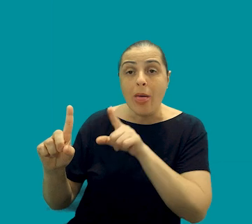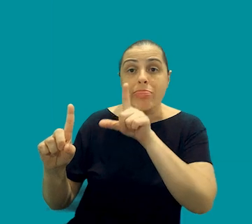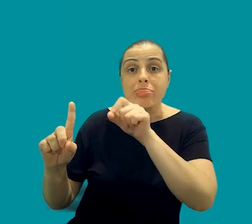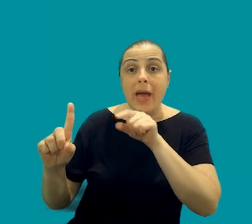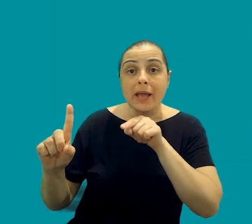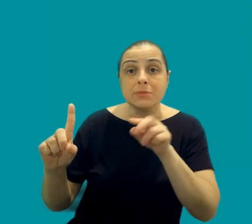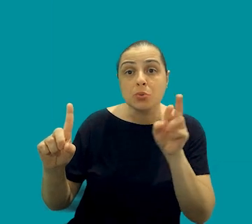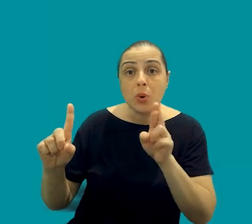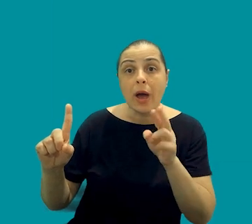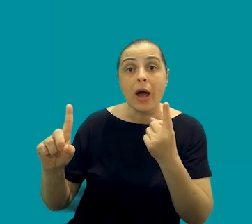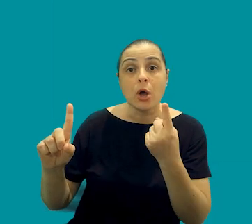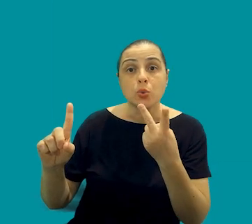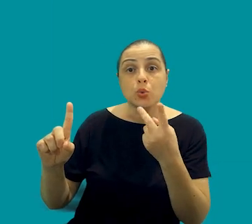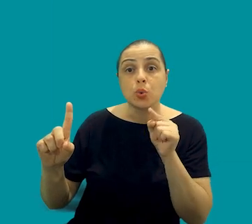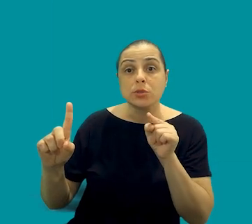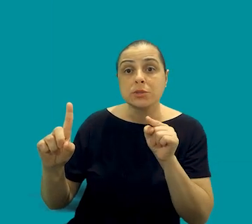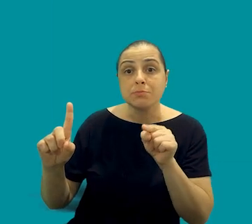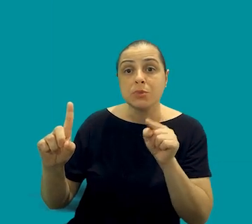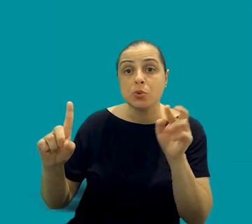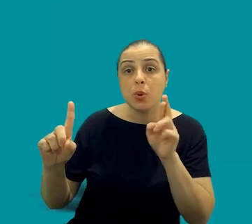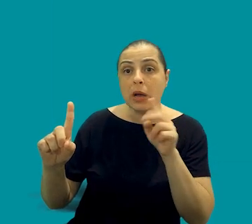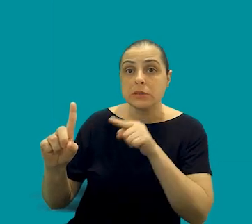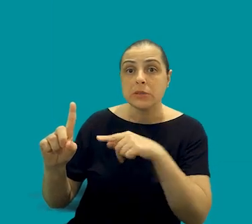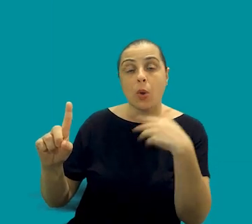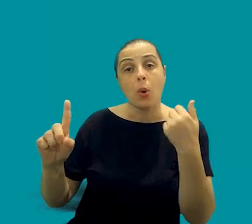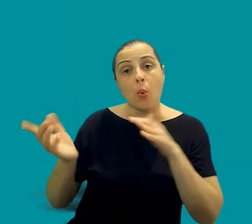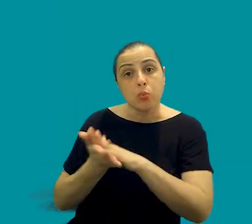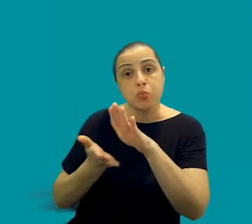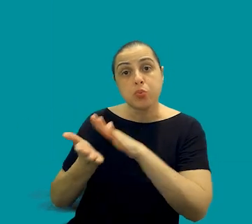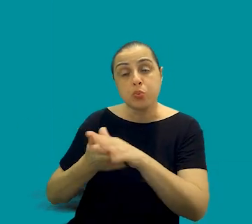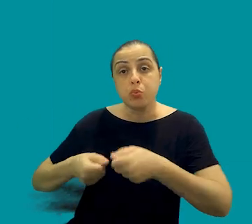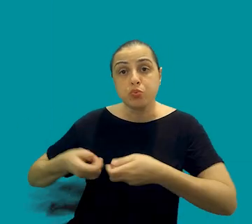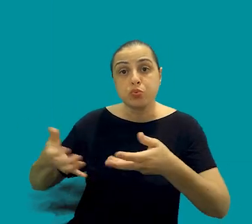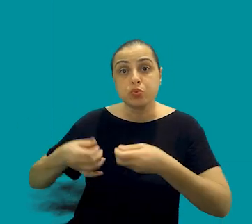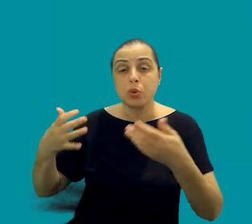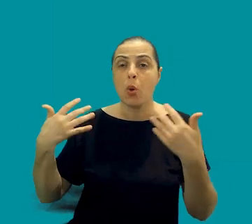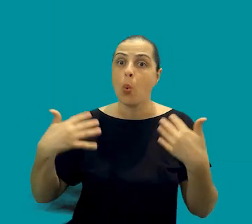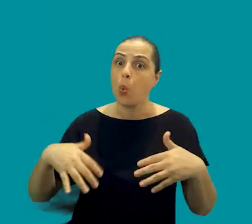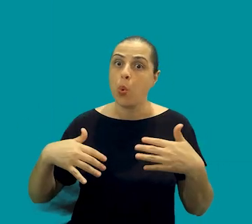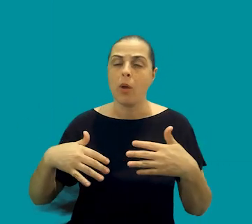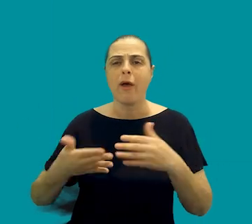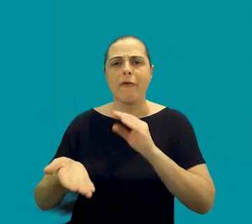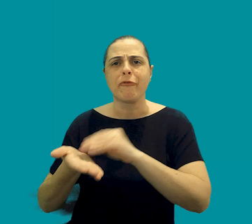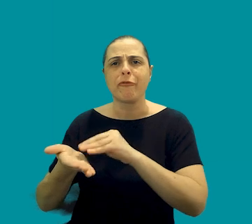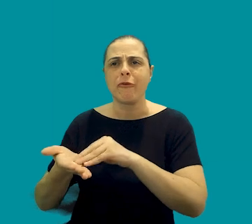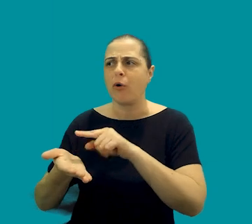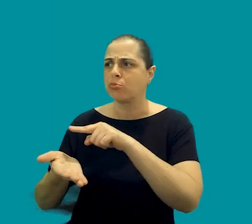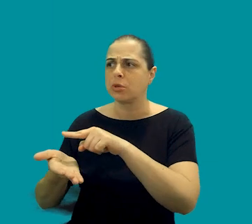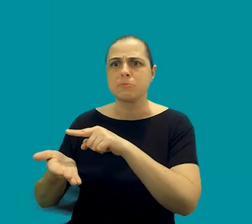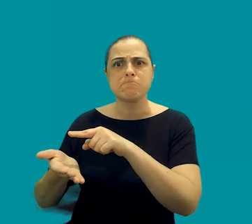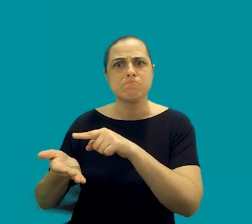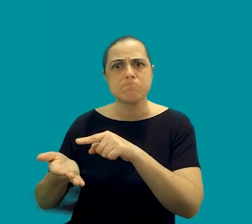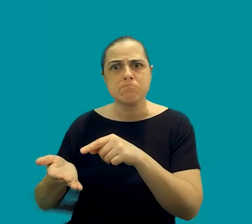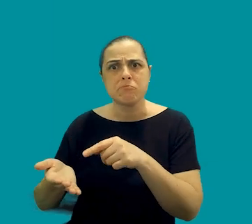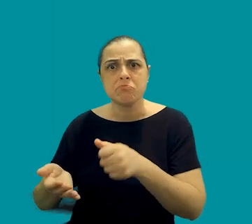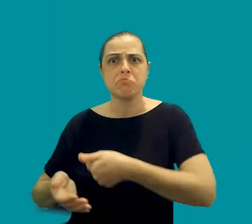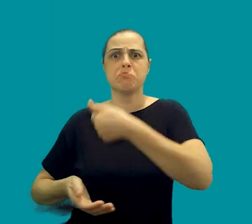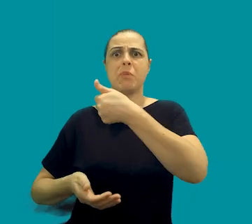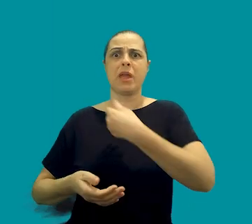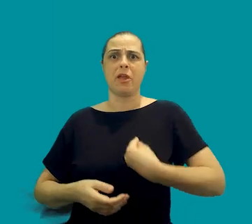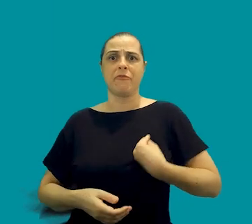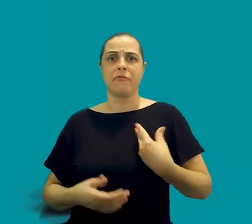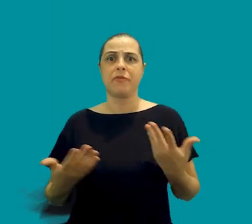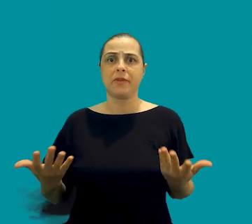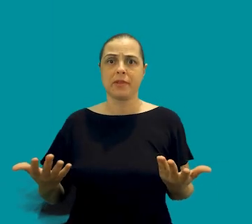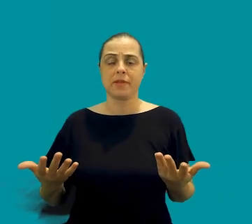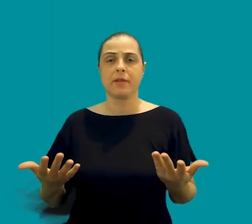existe um custo social, fora o custo da dignidade deles serem trabalhados. Eu acho que tem que bater mais numa tecla, assim, quando a gente